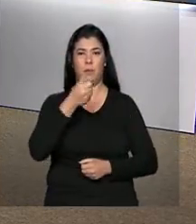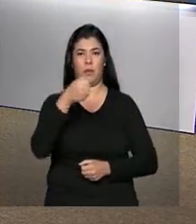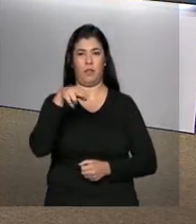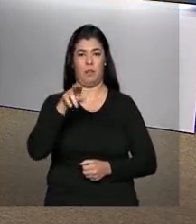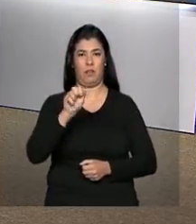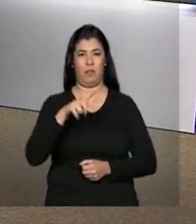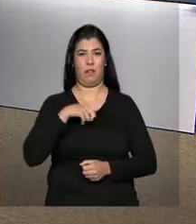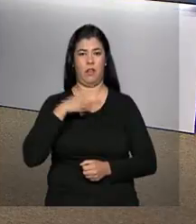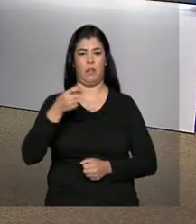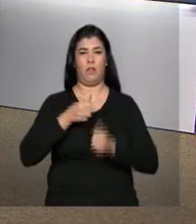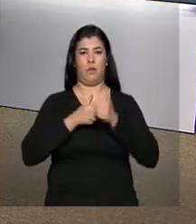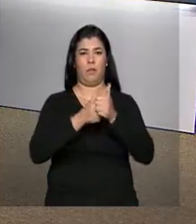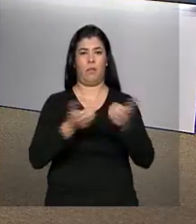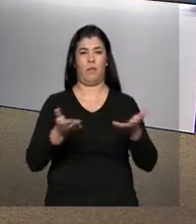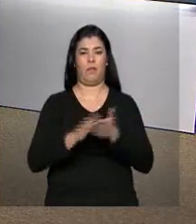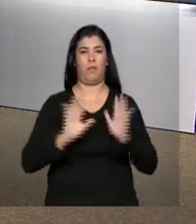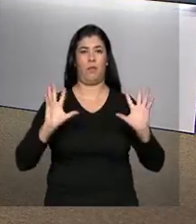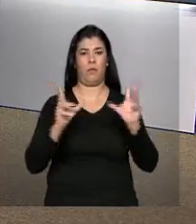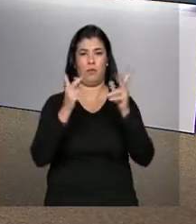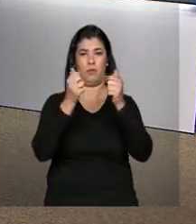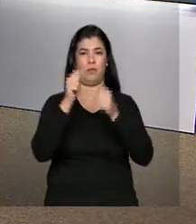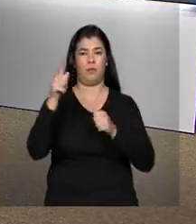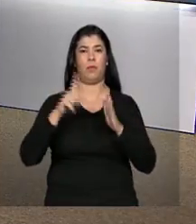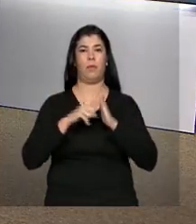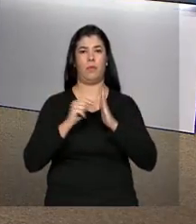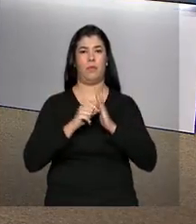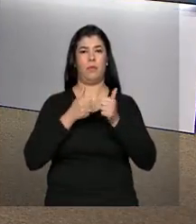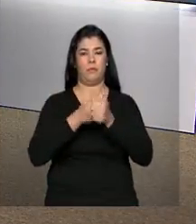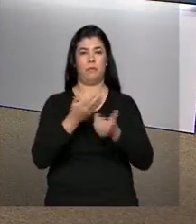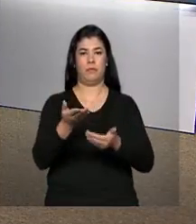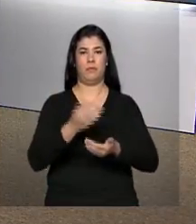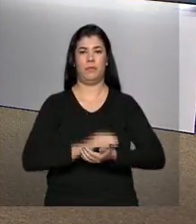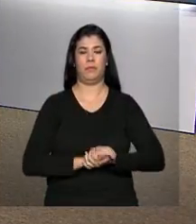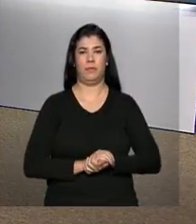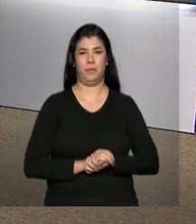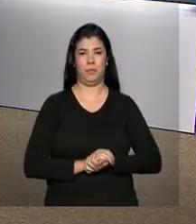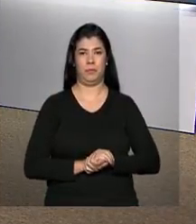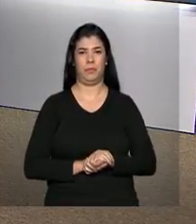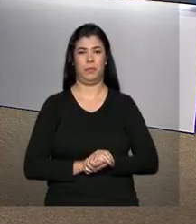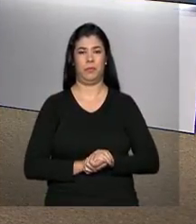Ana Gabriela Salles, que vai acompanhar a cerimônia do Palácio do Planalto. Ana.